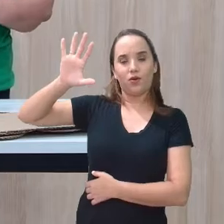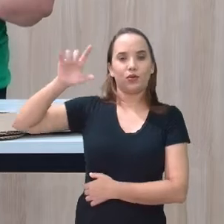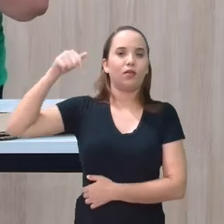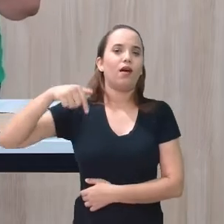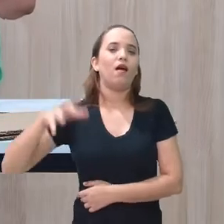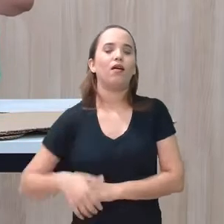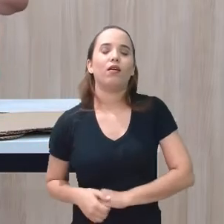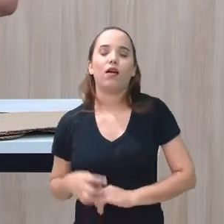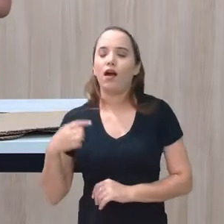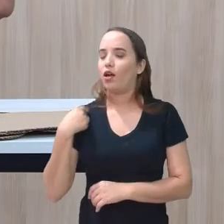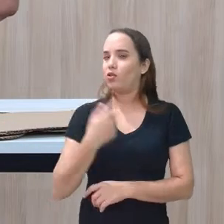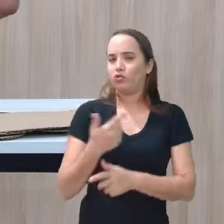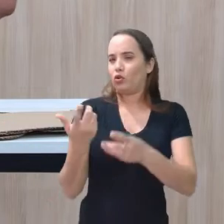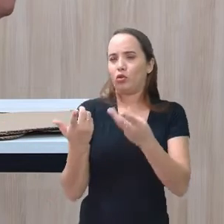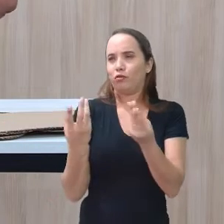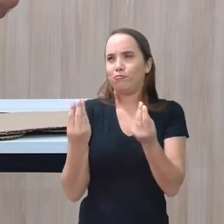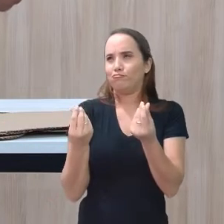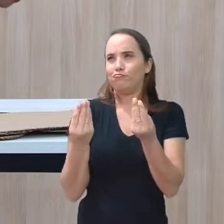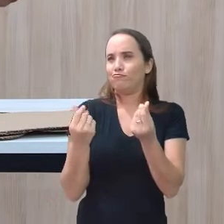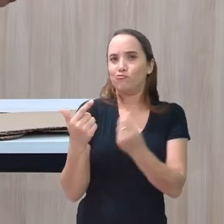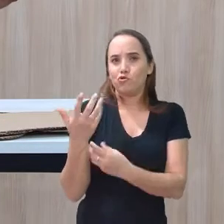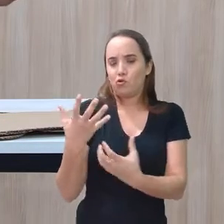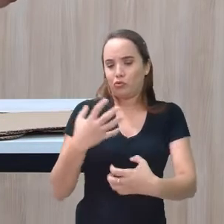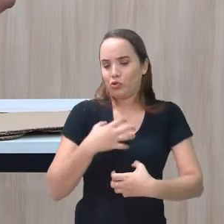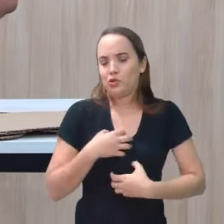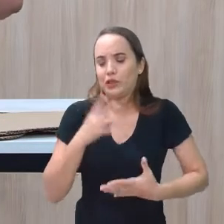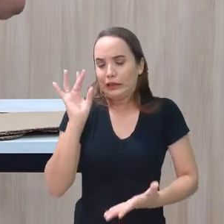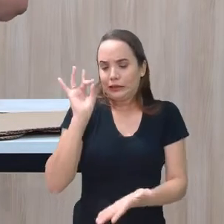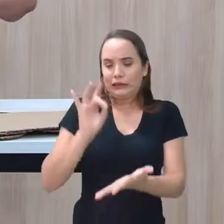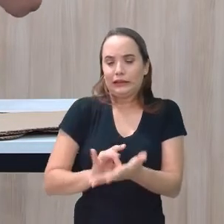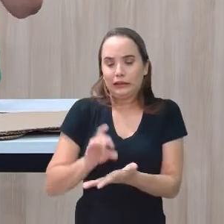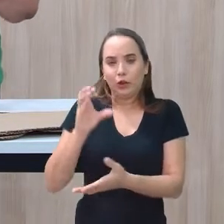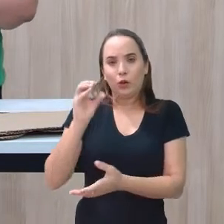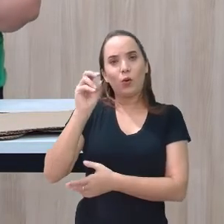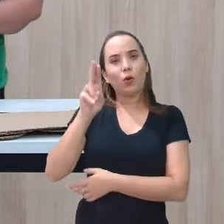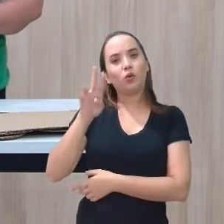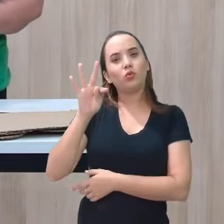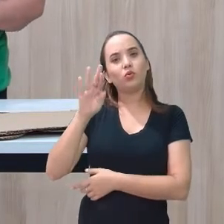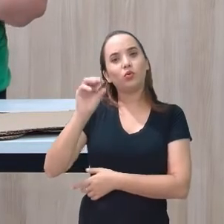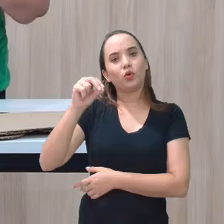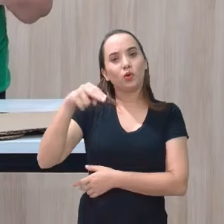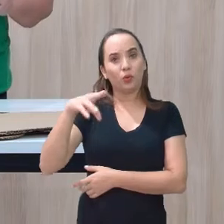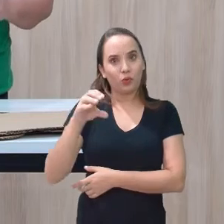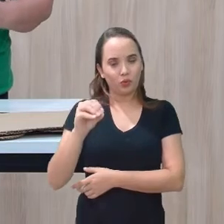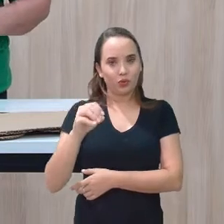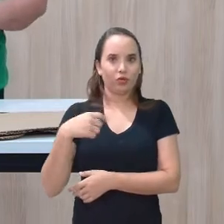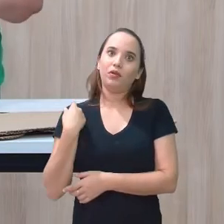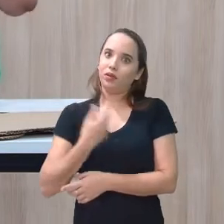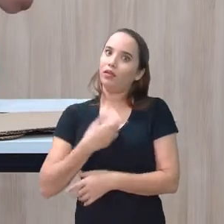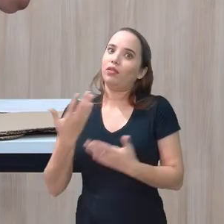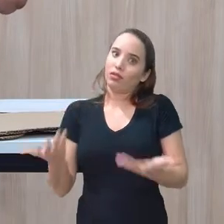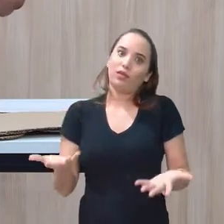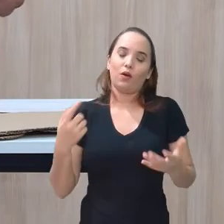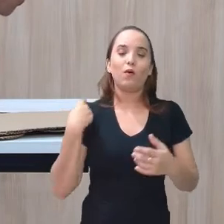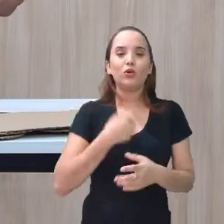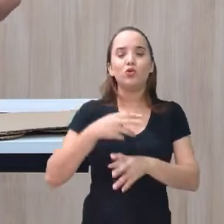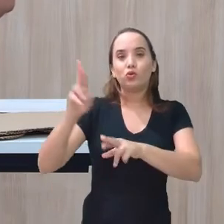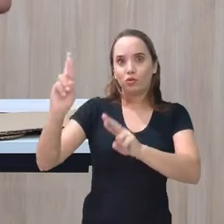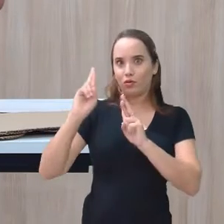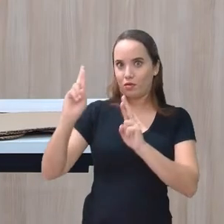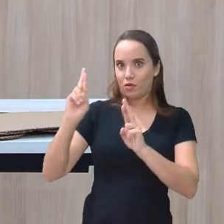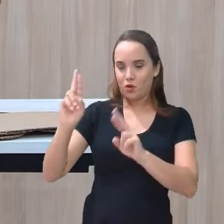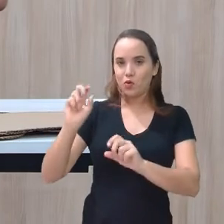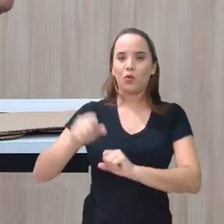vocês antes, ela não é tão nítida, né? A gente vai ver só a questão de, a gente espera, né, o sol mais